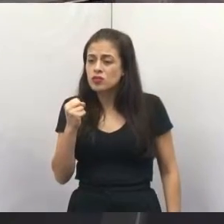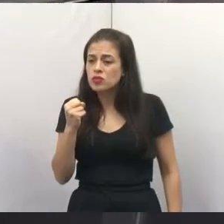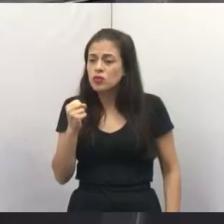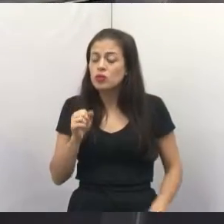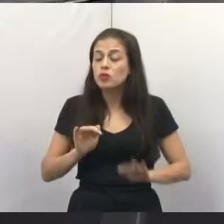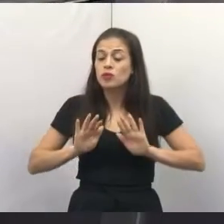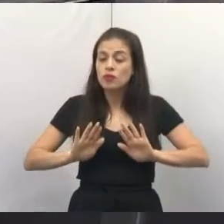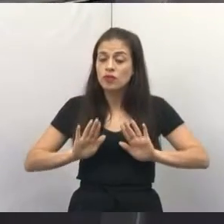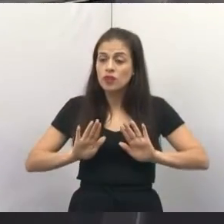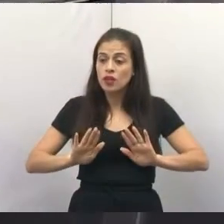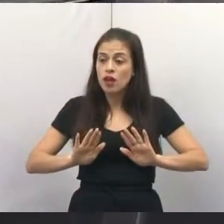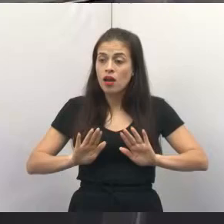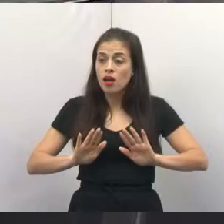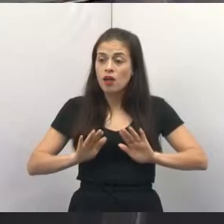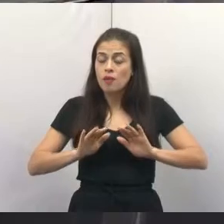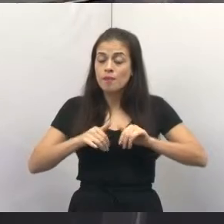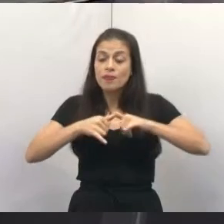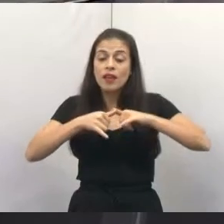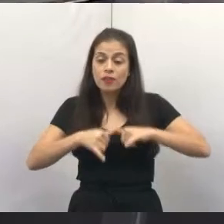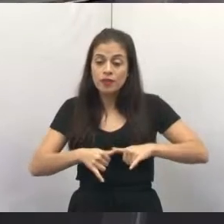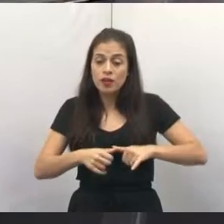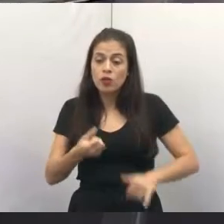incluindo como 125.